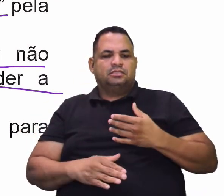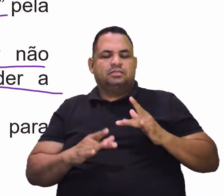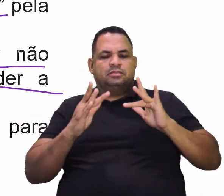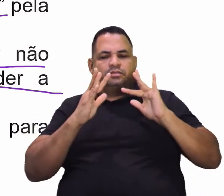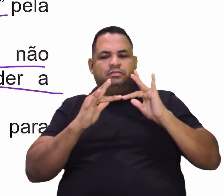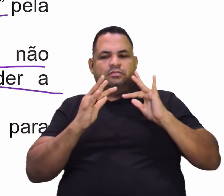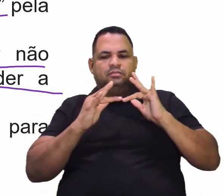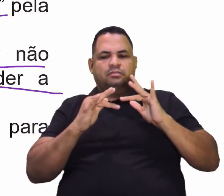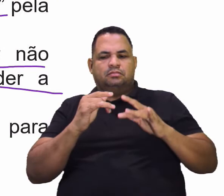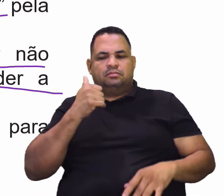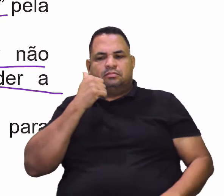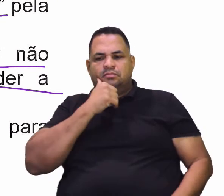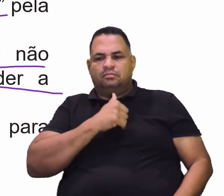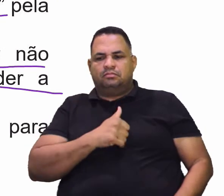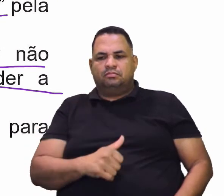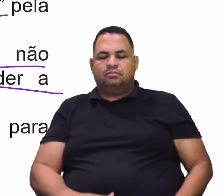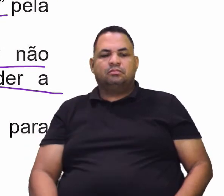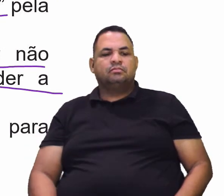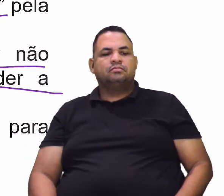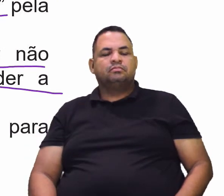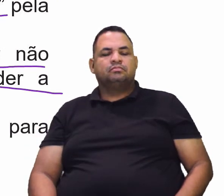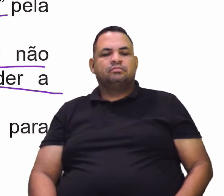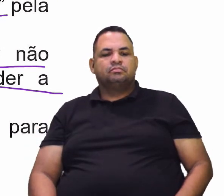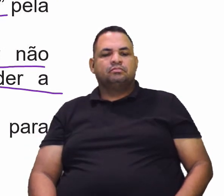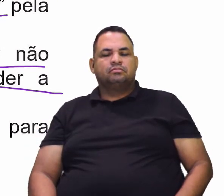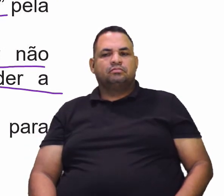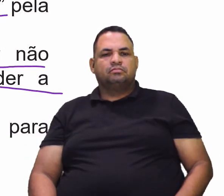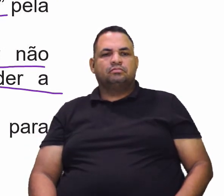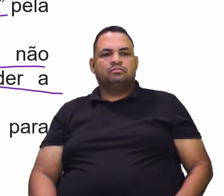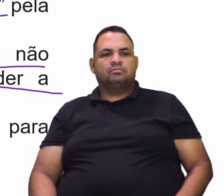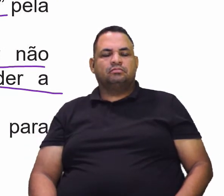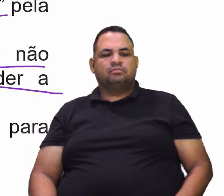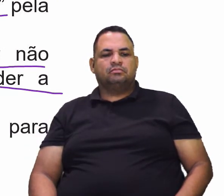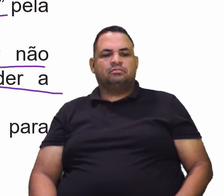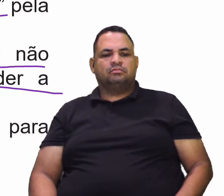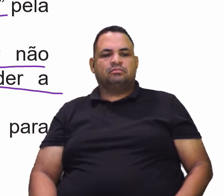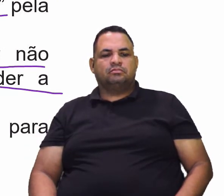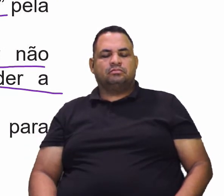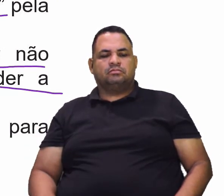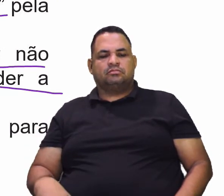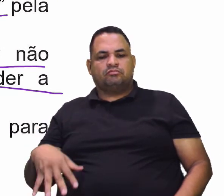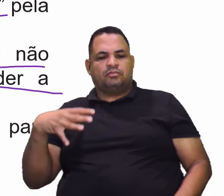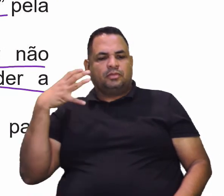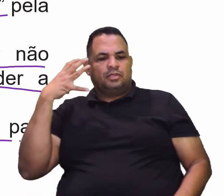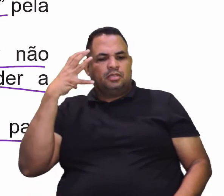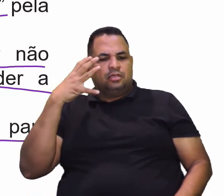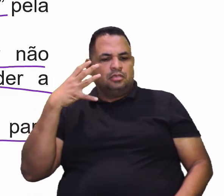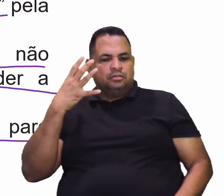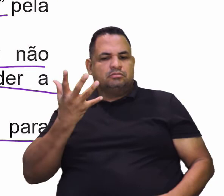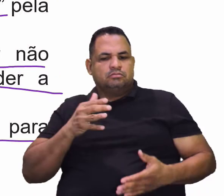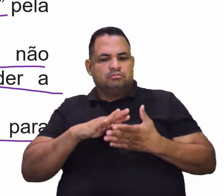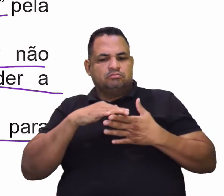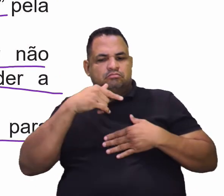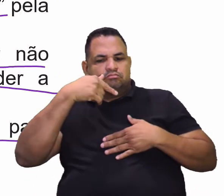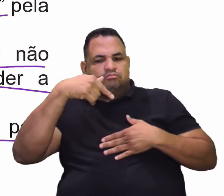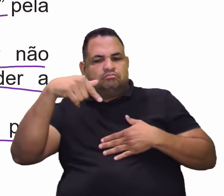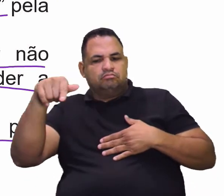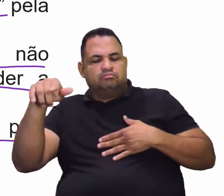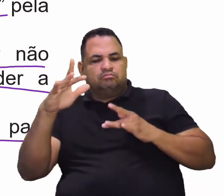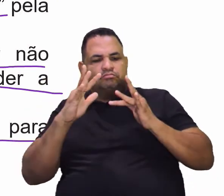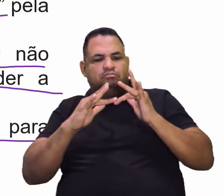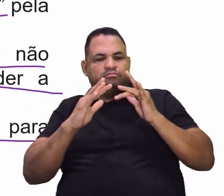a namorada. E aí, o cantor só pretende sair com a garota